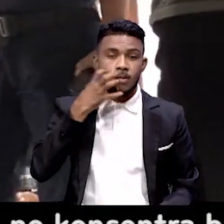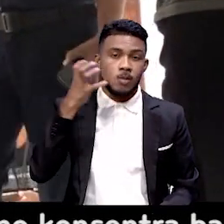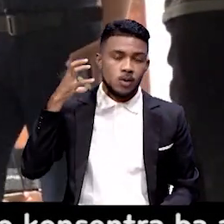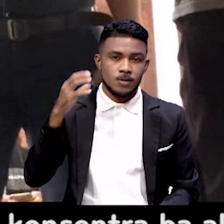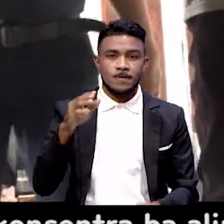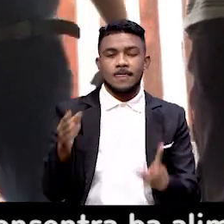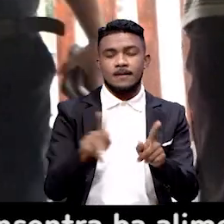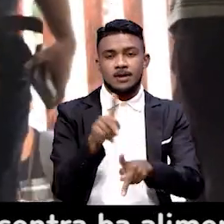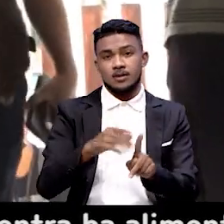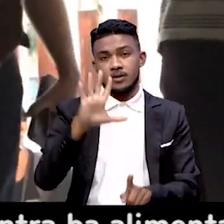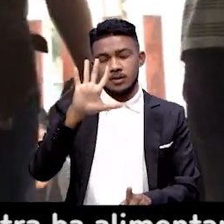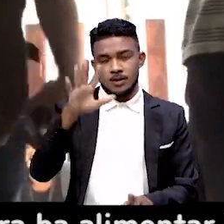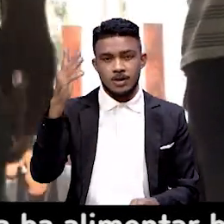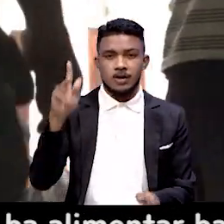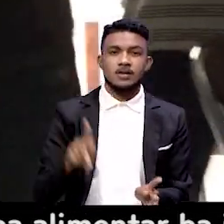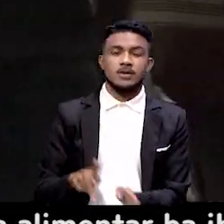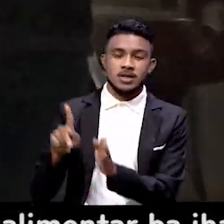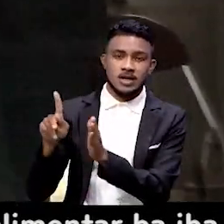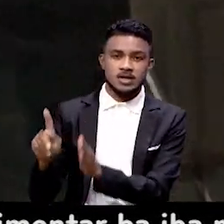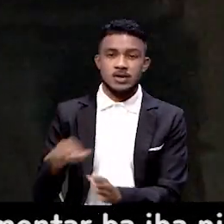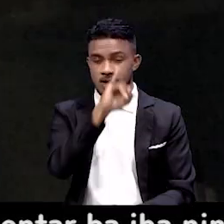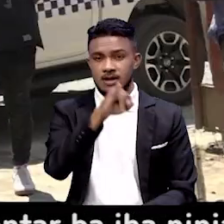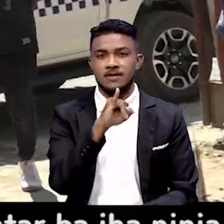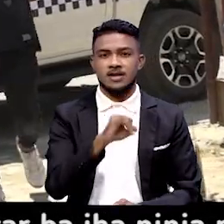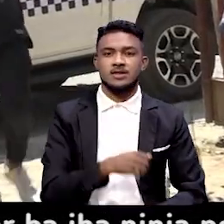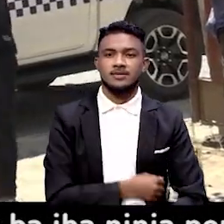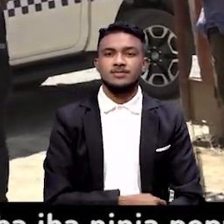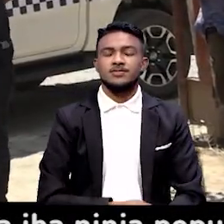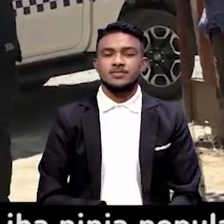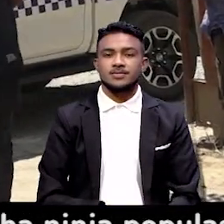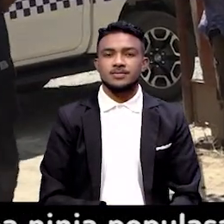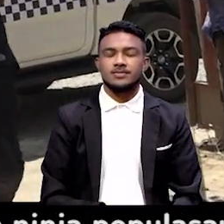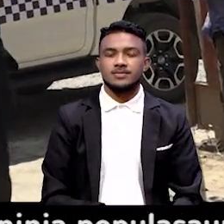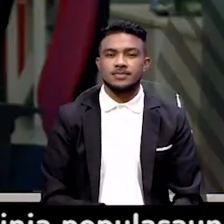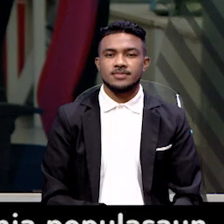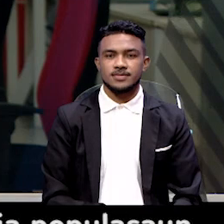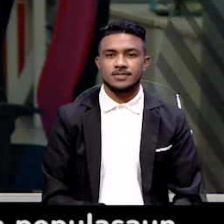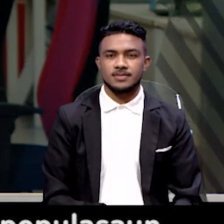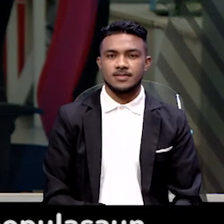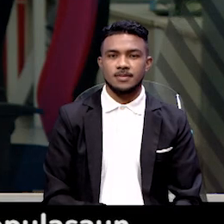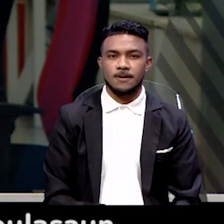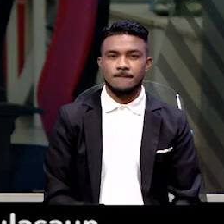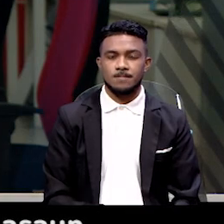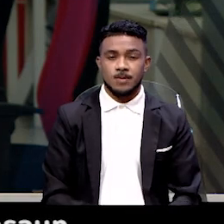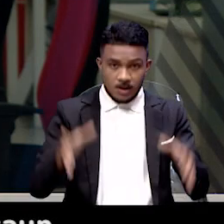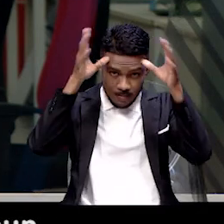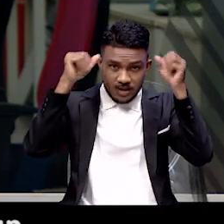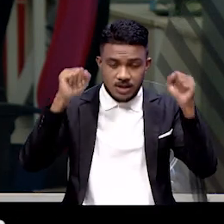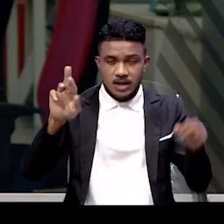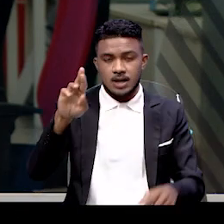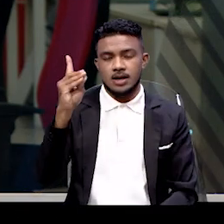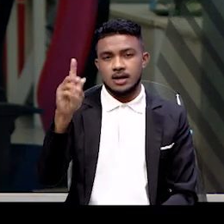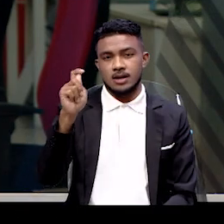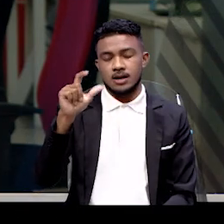processo identificação. Felicitas Vozes, Jaime dos Santos, GMN. Presidente República